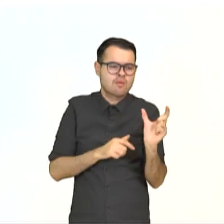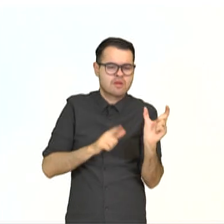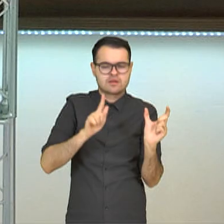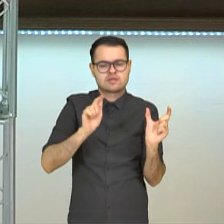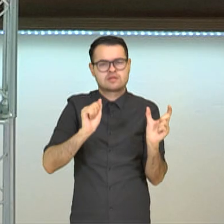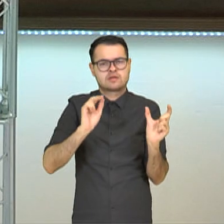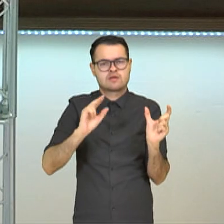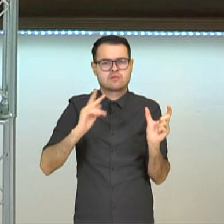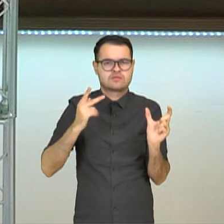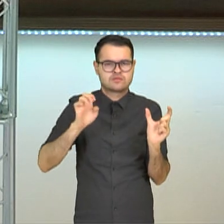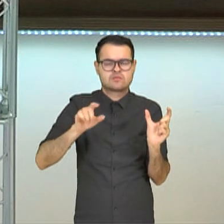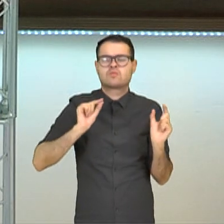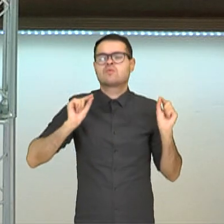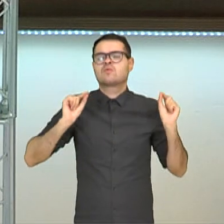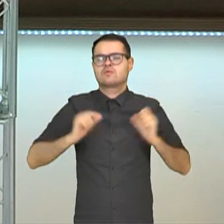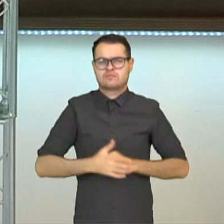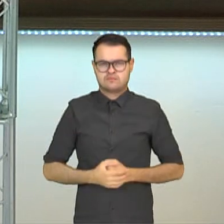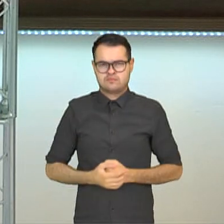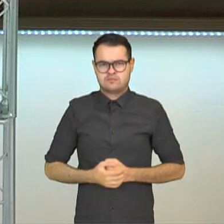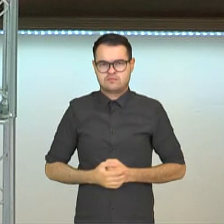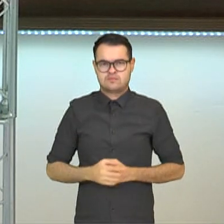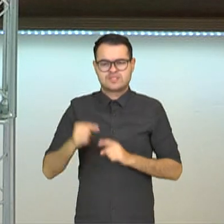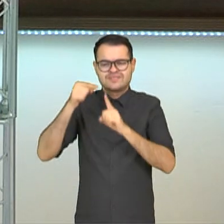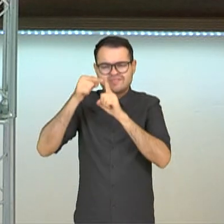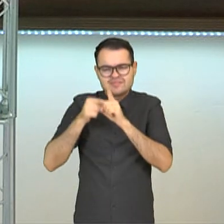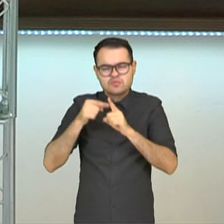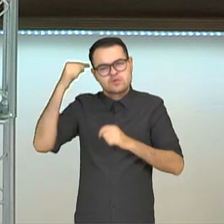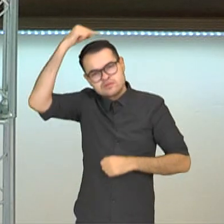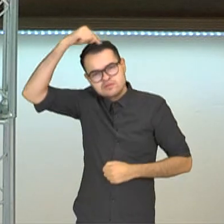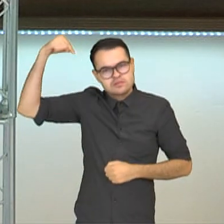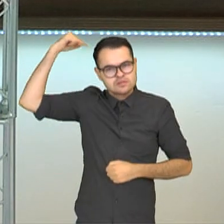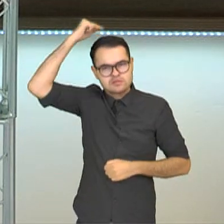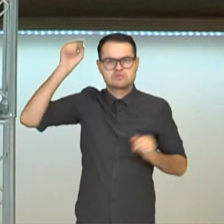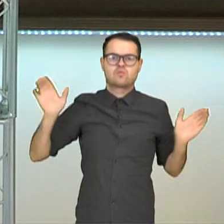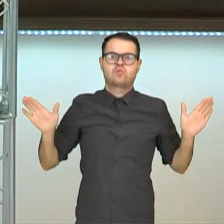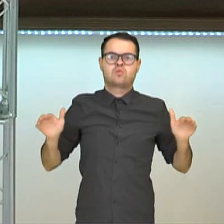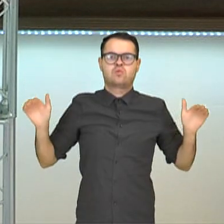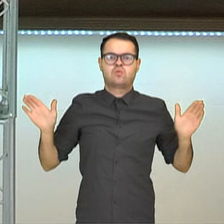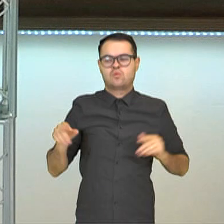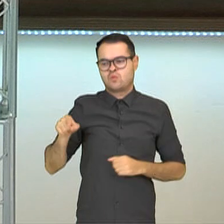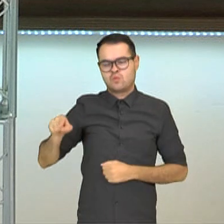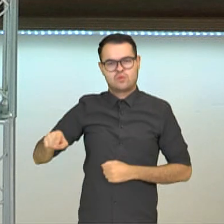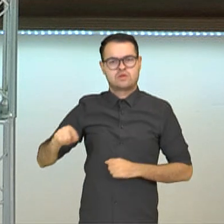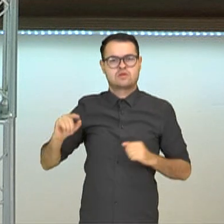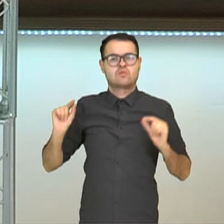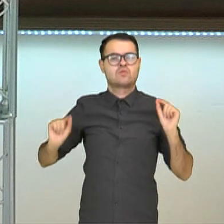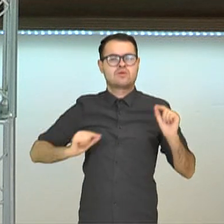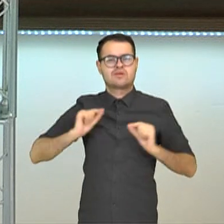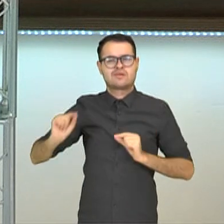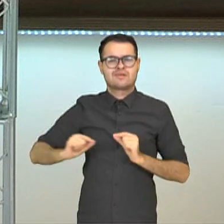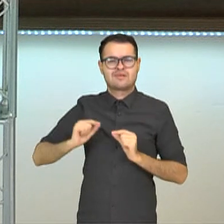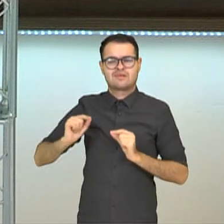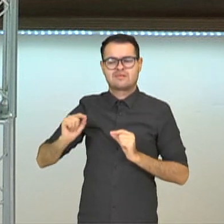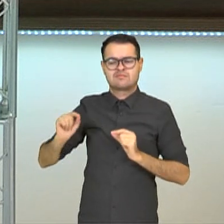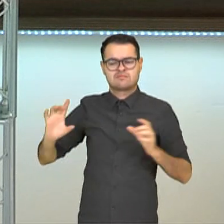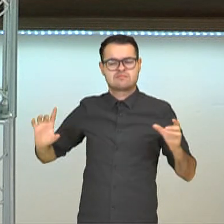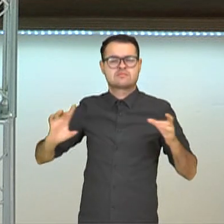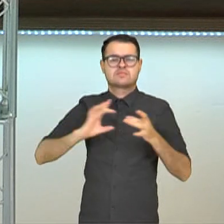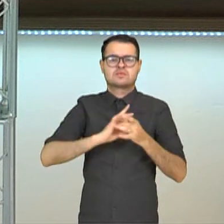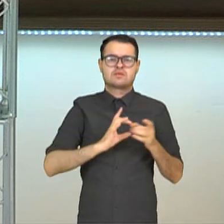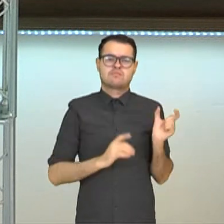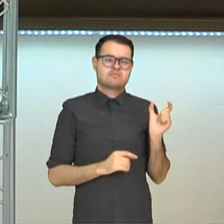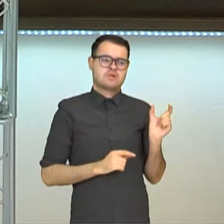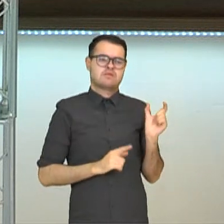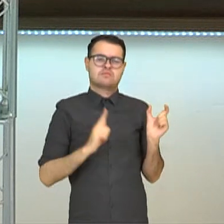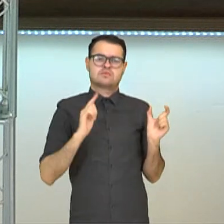ghost? Então, pensem, que tipo de anjo foi que foi citado lá no primeiro verso? E o que, que isso tem a ver com a